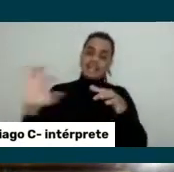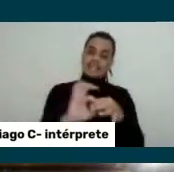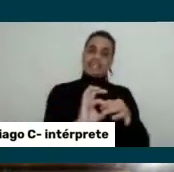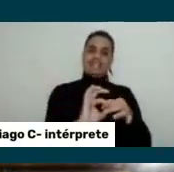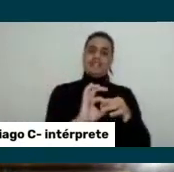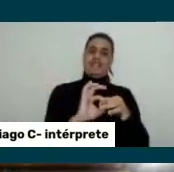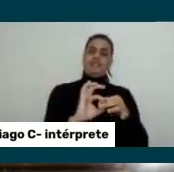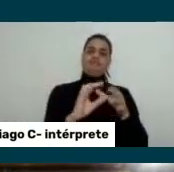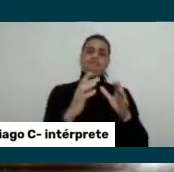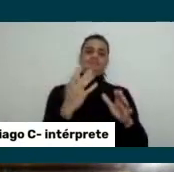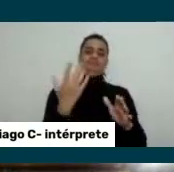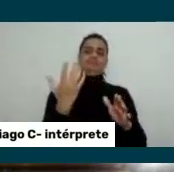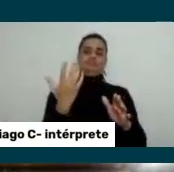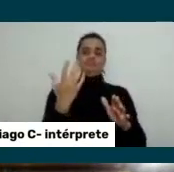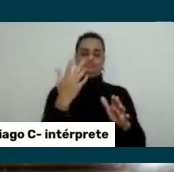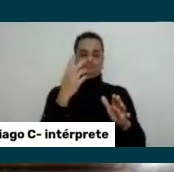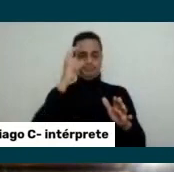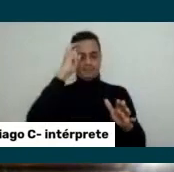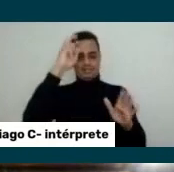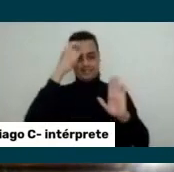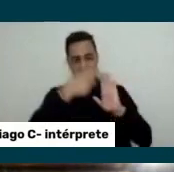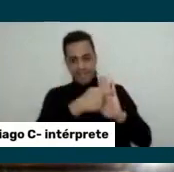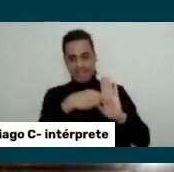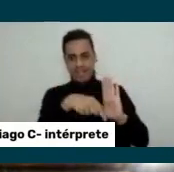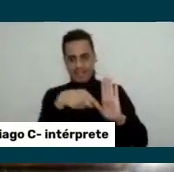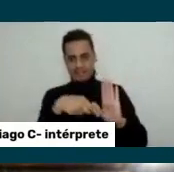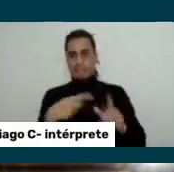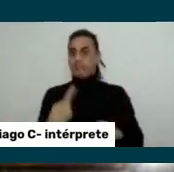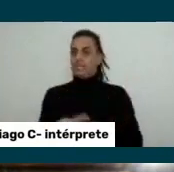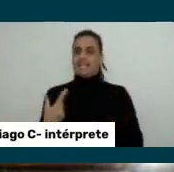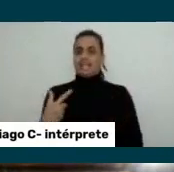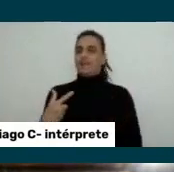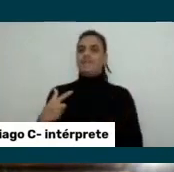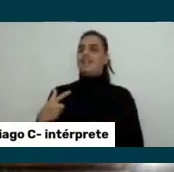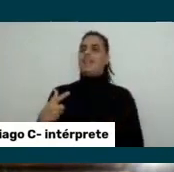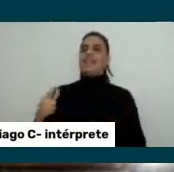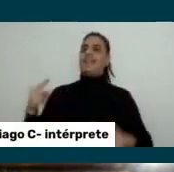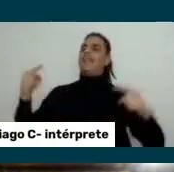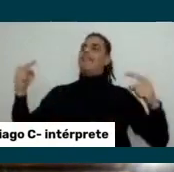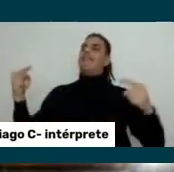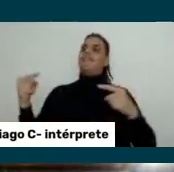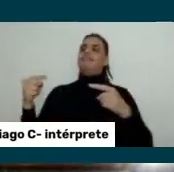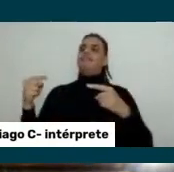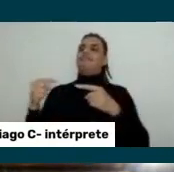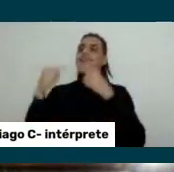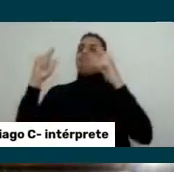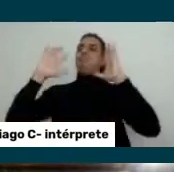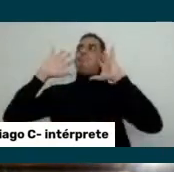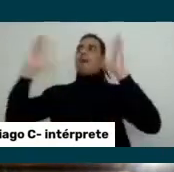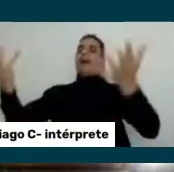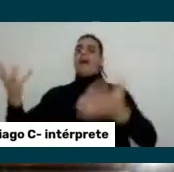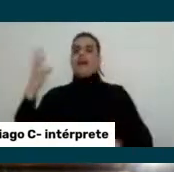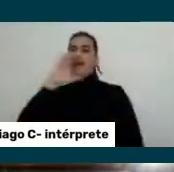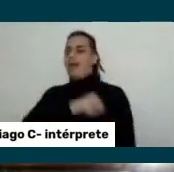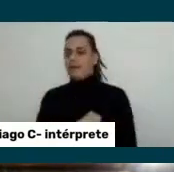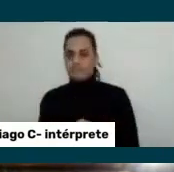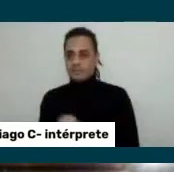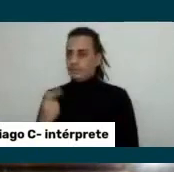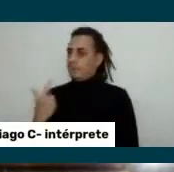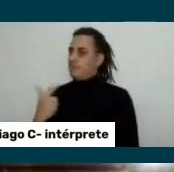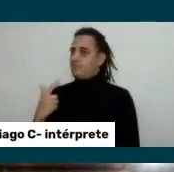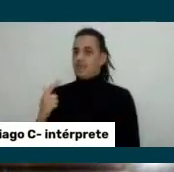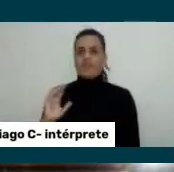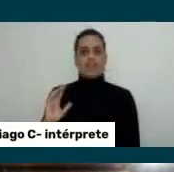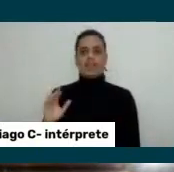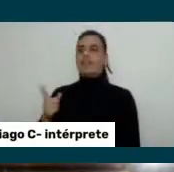existe bala de prata com inteligência artificial, gente. A gente fala muito isso em tecnologia e vamos